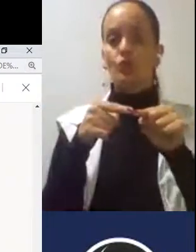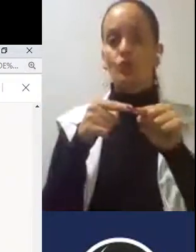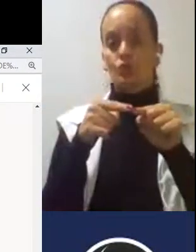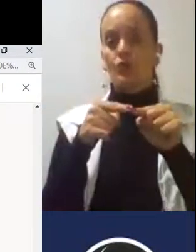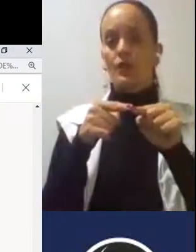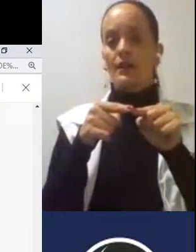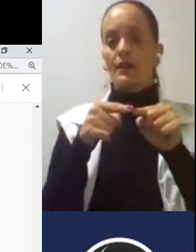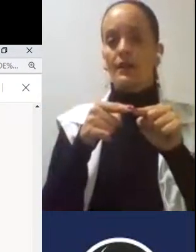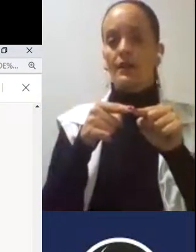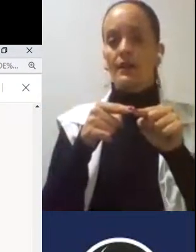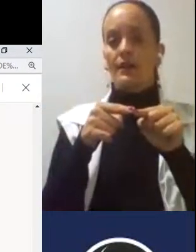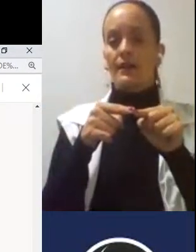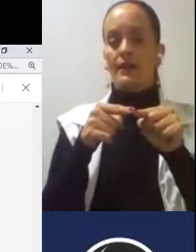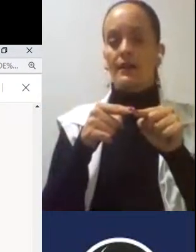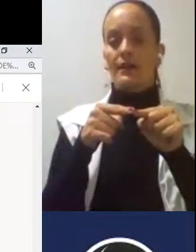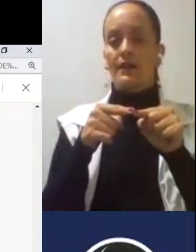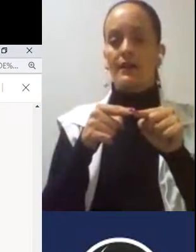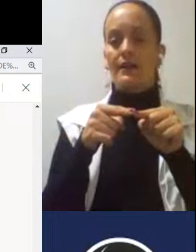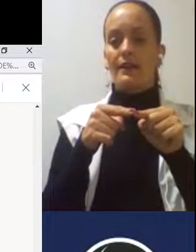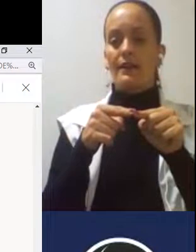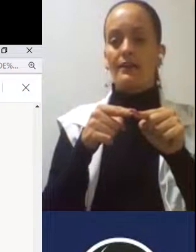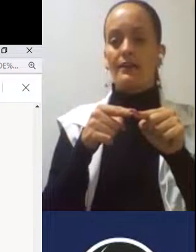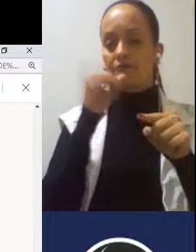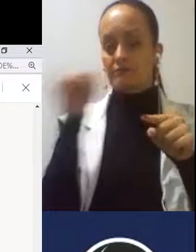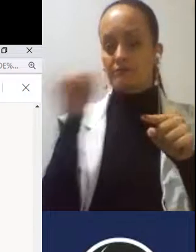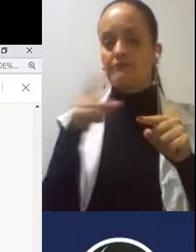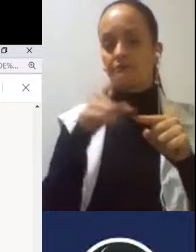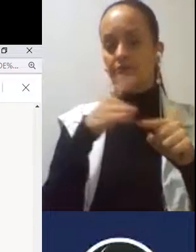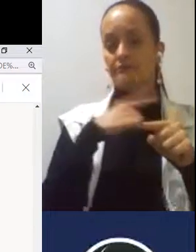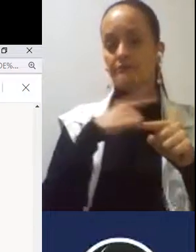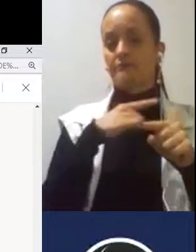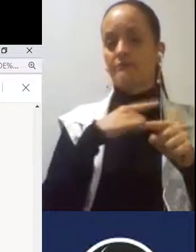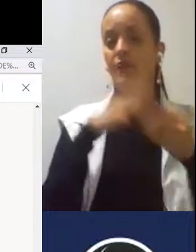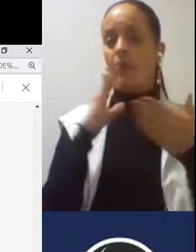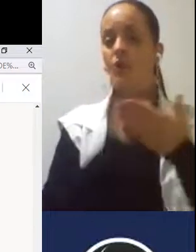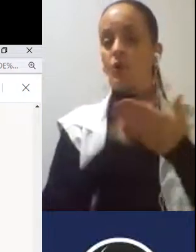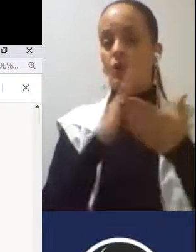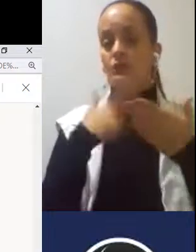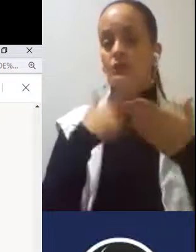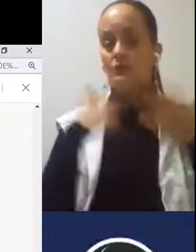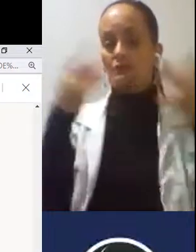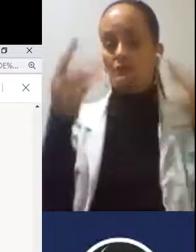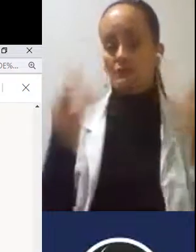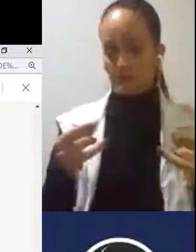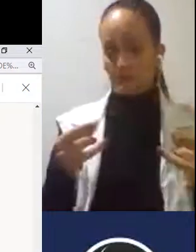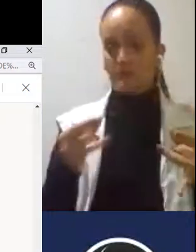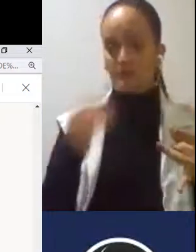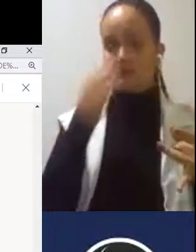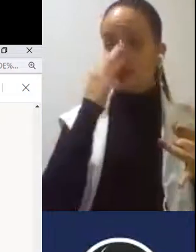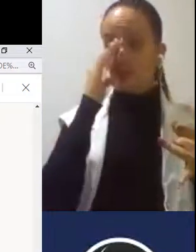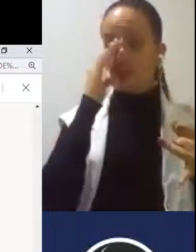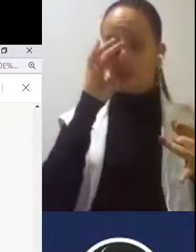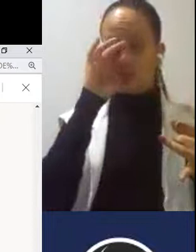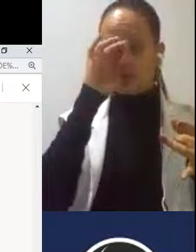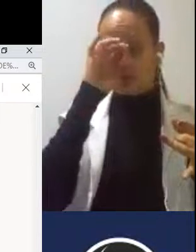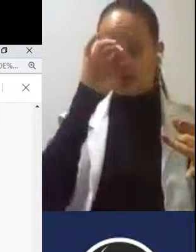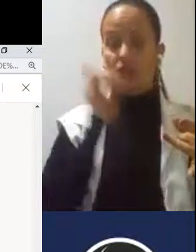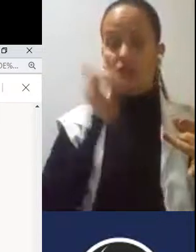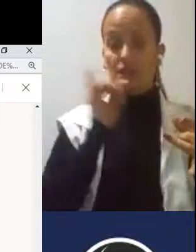gente tem, né? Na apostila aí tem vários exemplos. Aqui, ó, tem algumas definições, alguns exemplos também de circuitos aqui, ó,